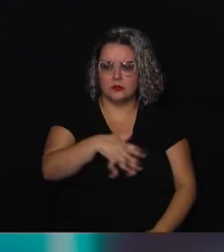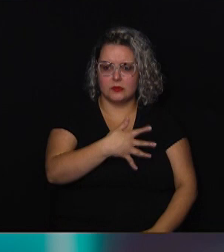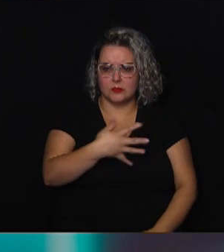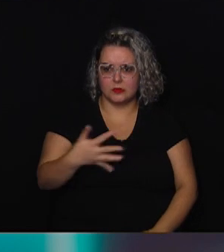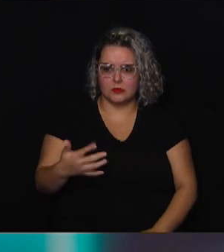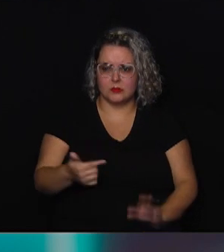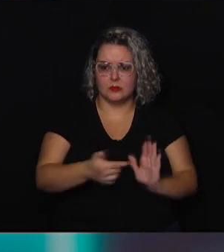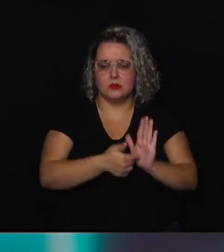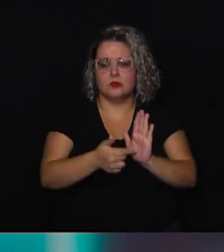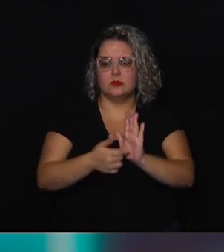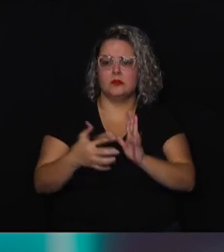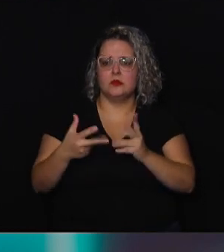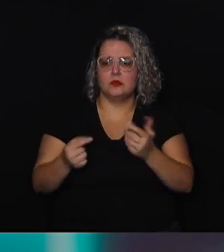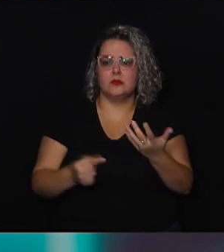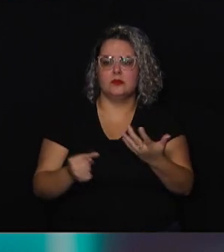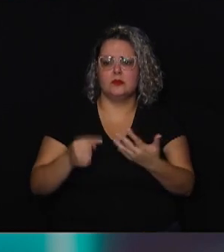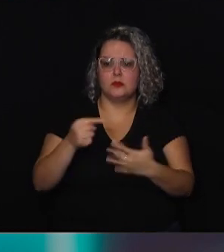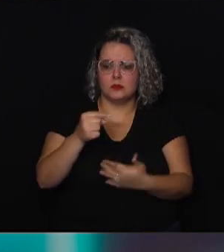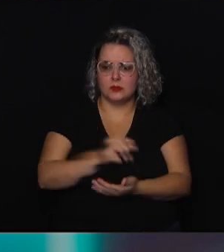todos os indicadores.